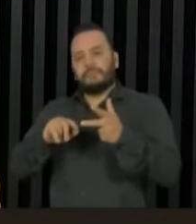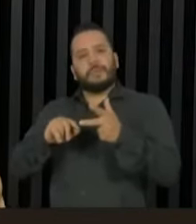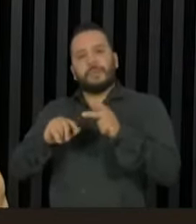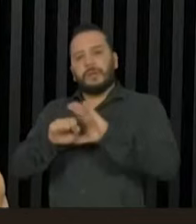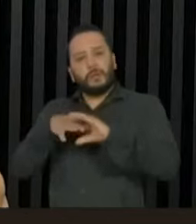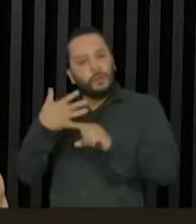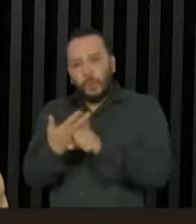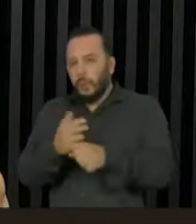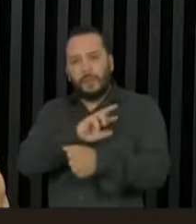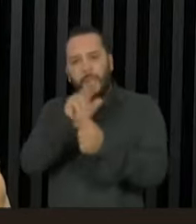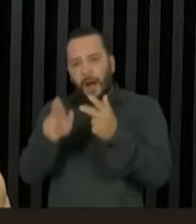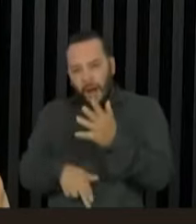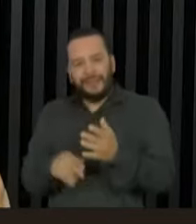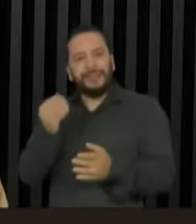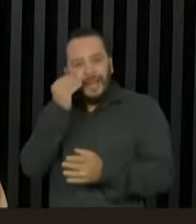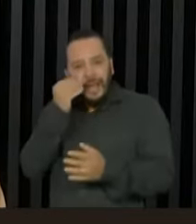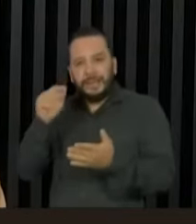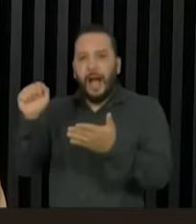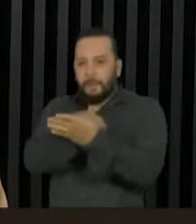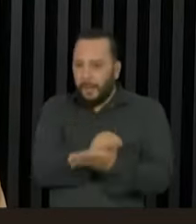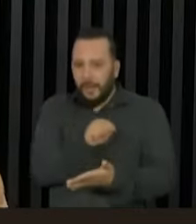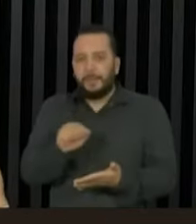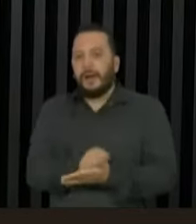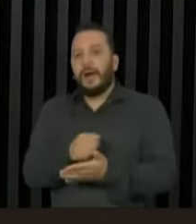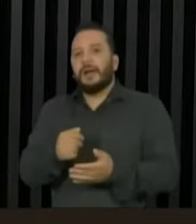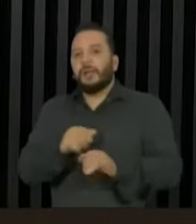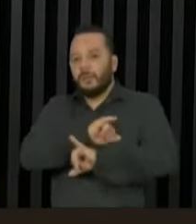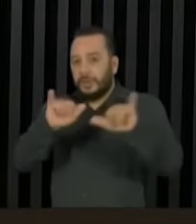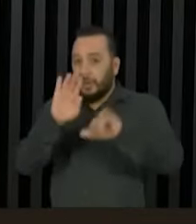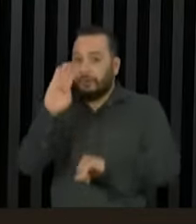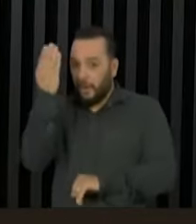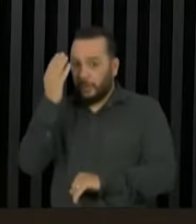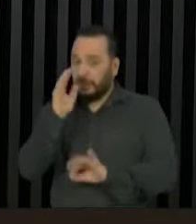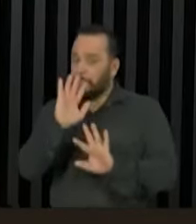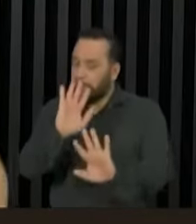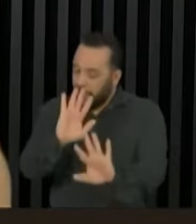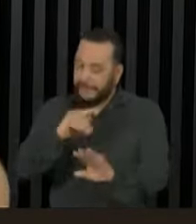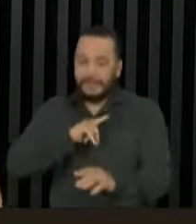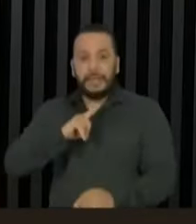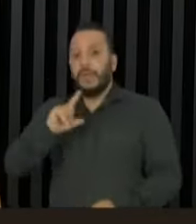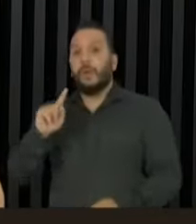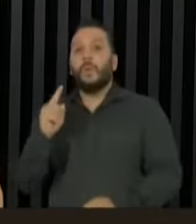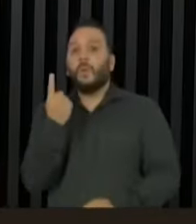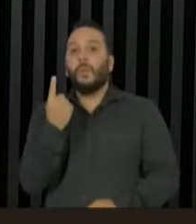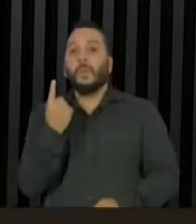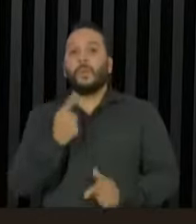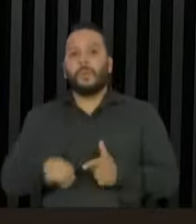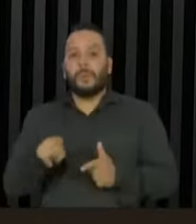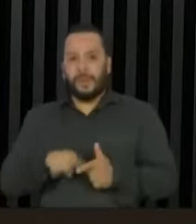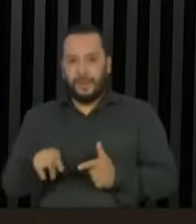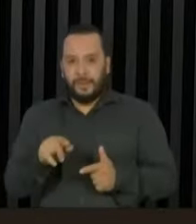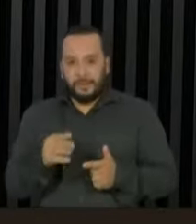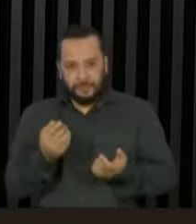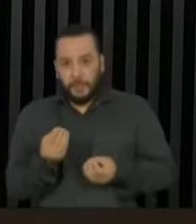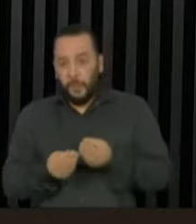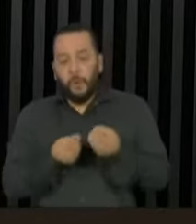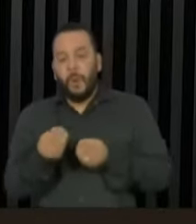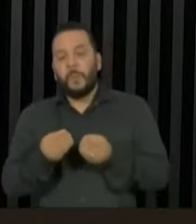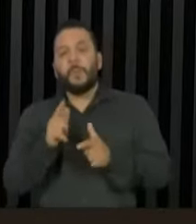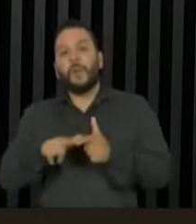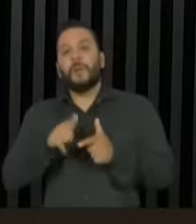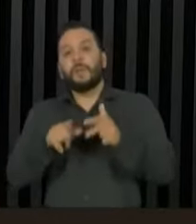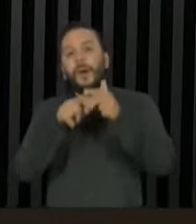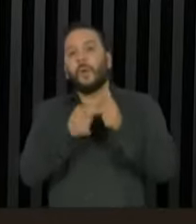de desinformação só que existe um problema e esse problema é que é o que as pessoas estão se perguntando como corrigir